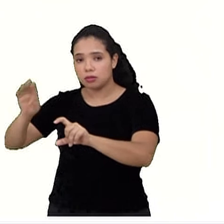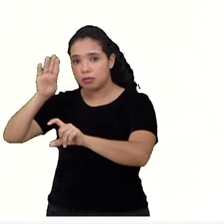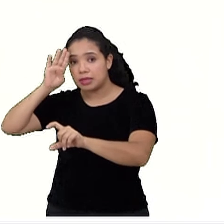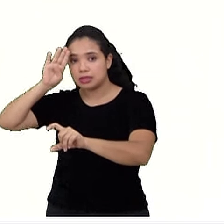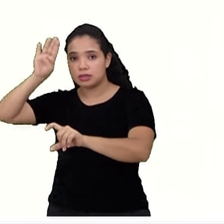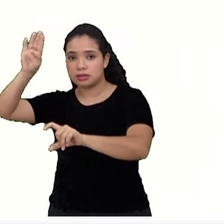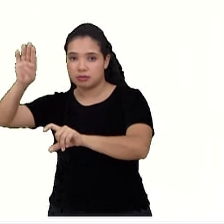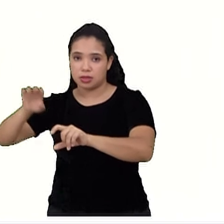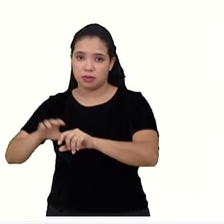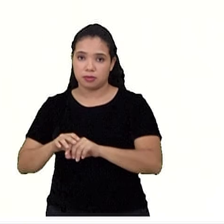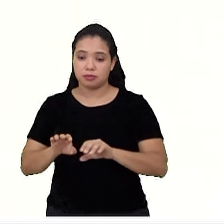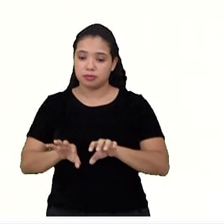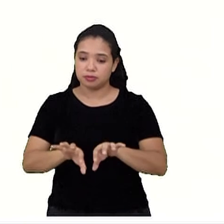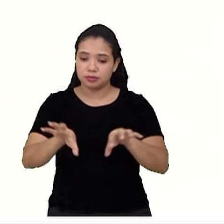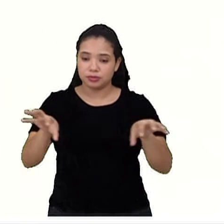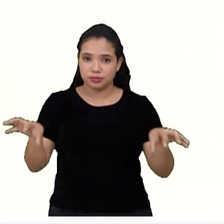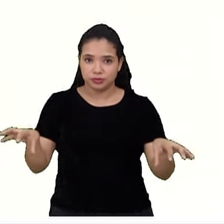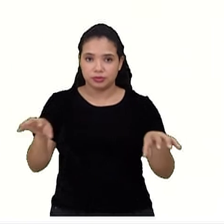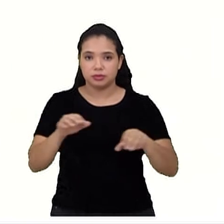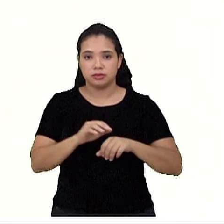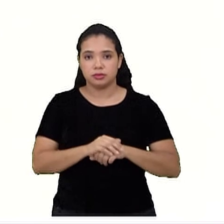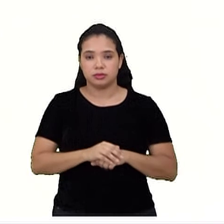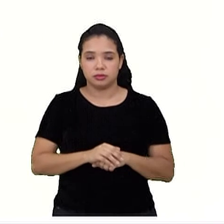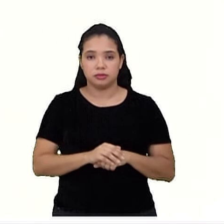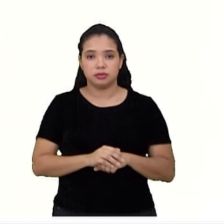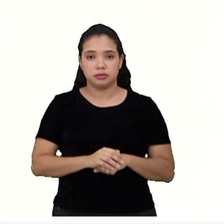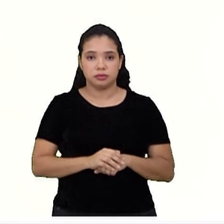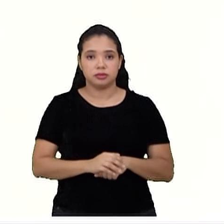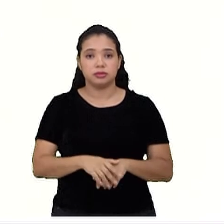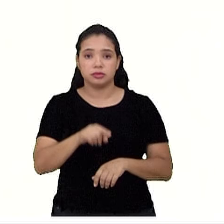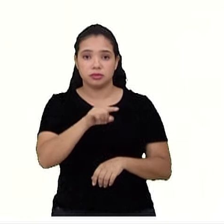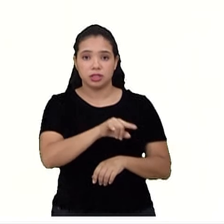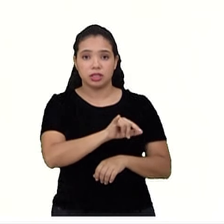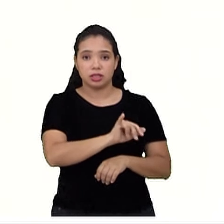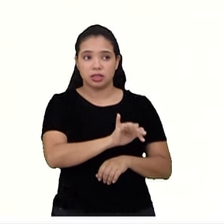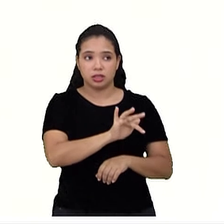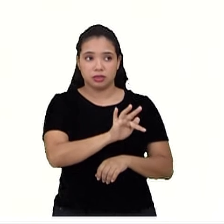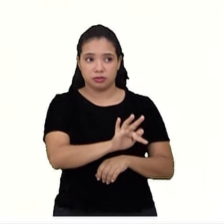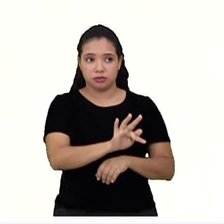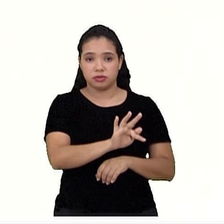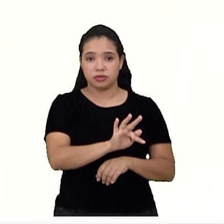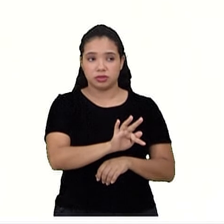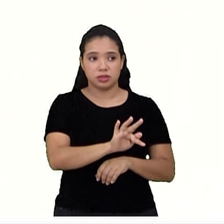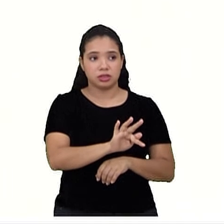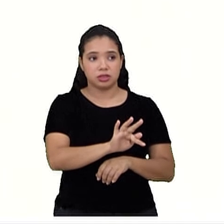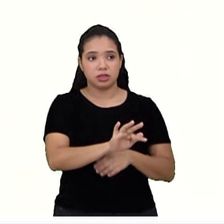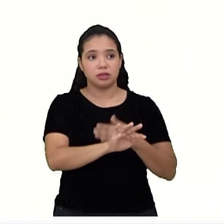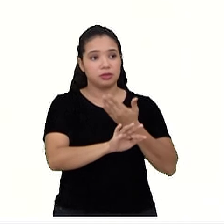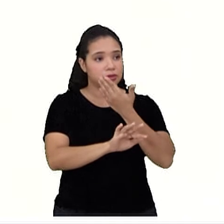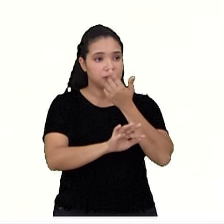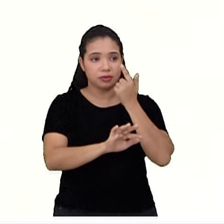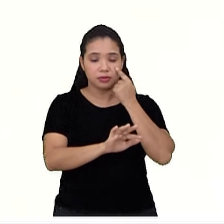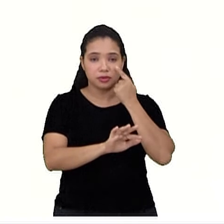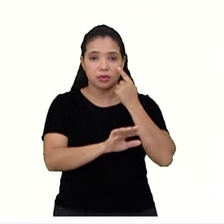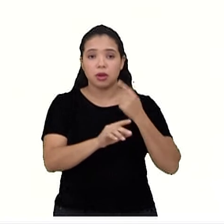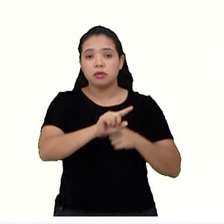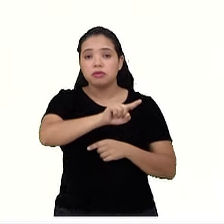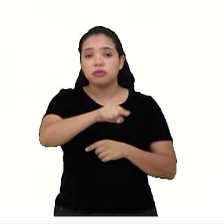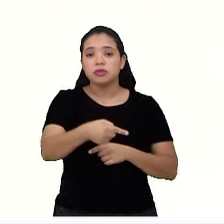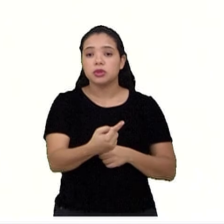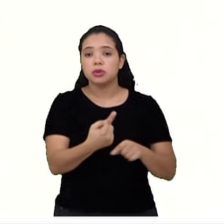independente, né? O número 1, if Jane studies, vírgula. Por que nós colocamos a vírgula